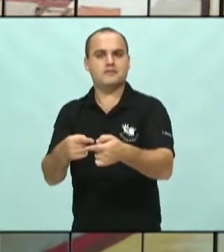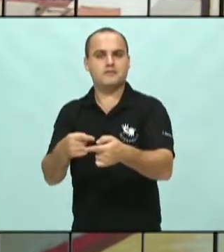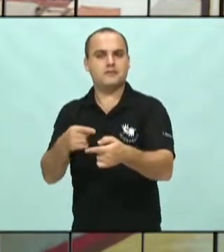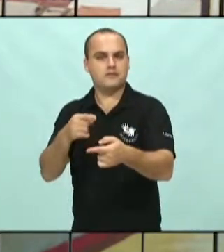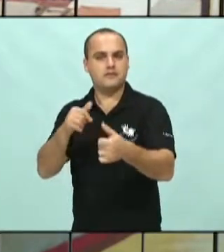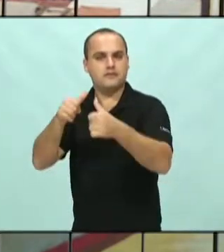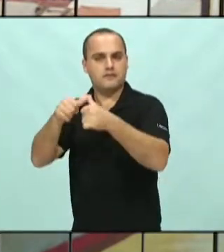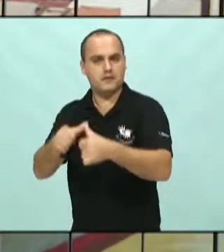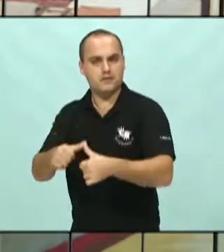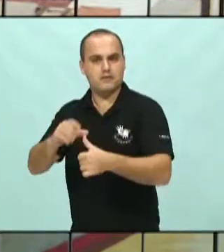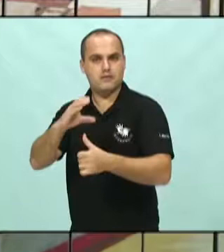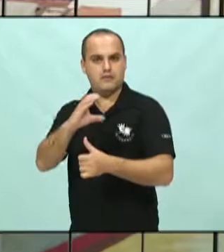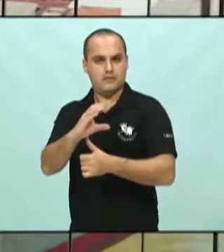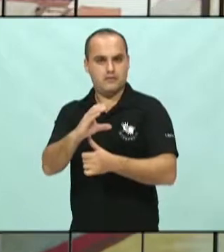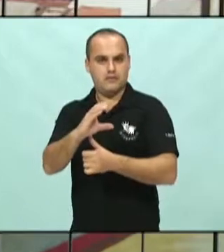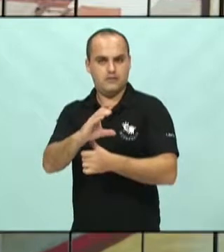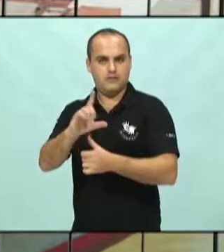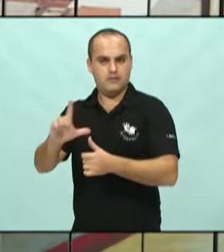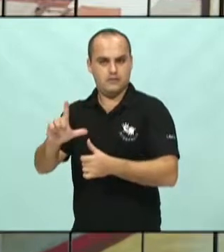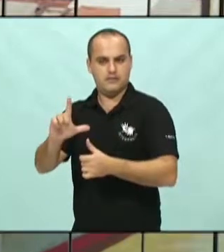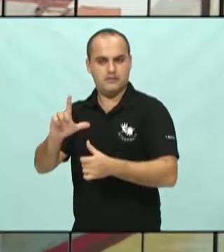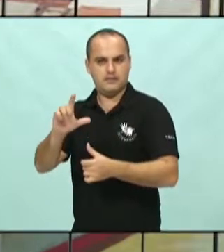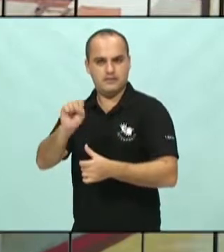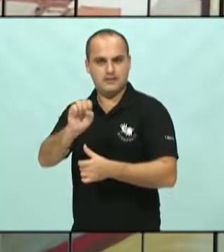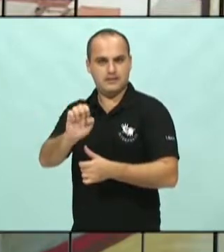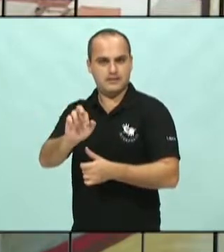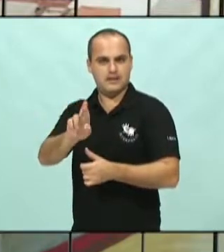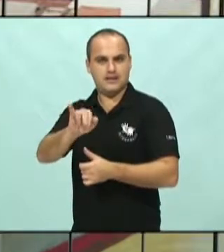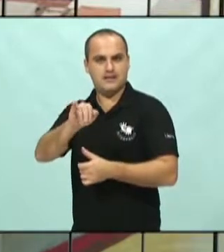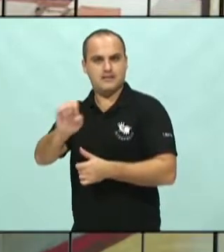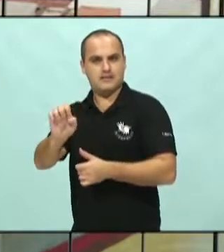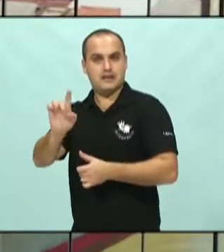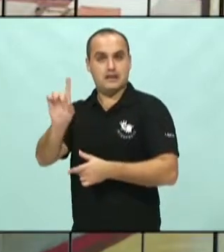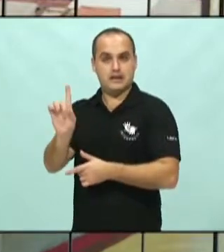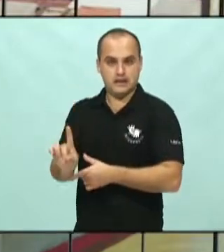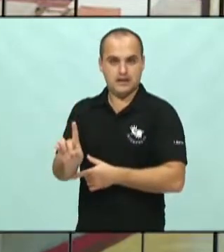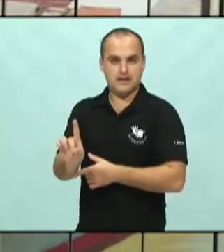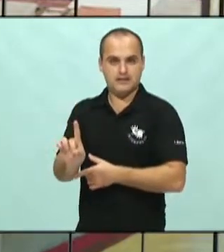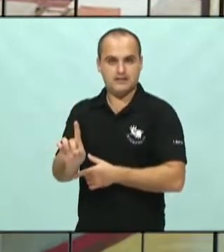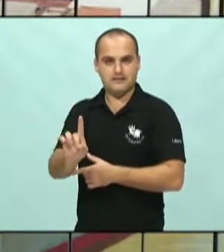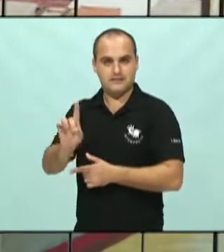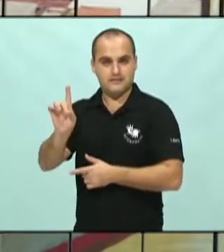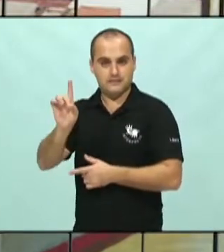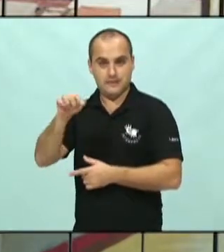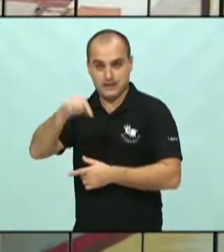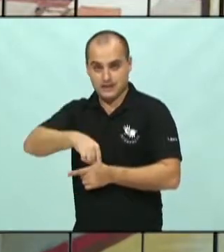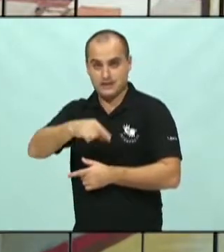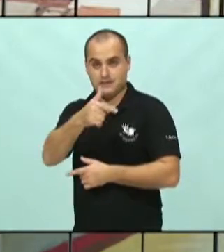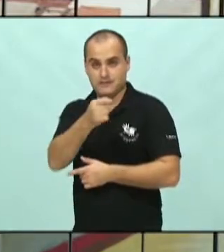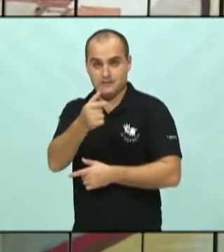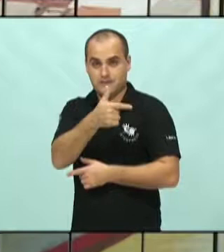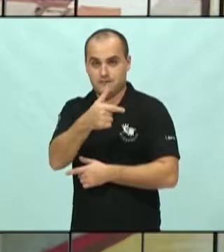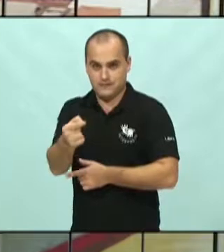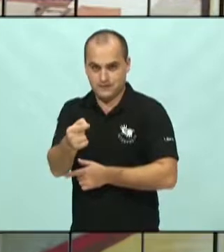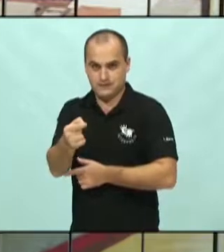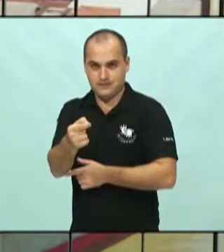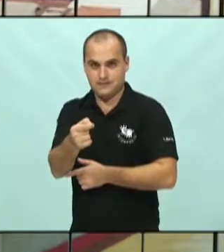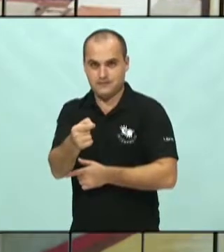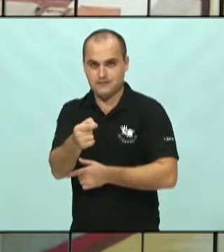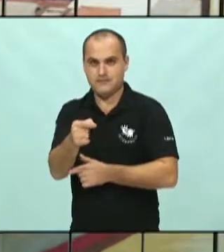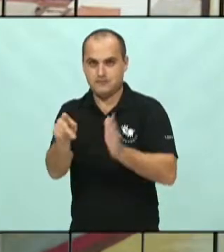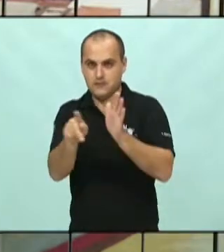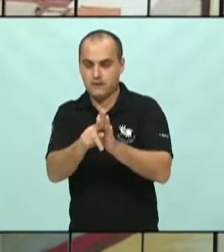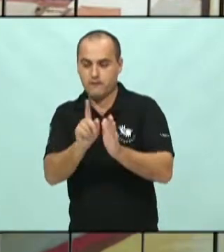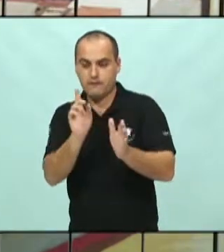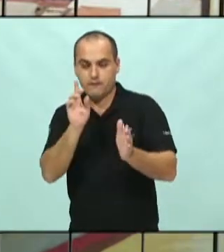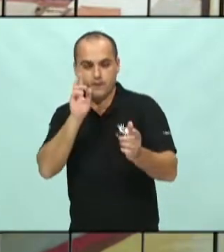garantiu nossa classificação para a Série D de 2020 do Brasileiro, que era outro objetivo para o Marcílio, voltar para o mapa do futebol brasileiro, e